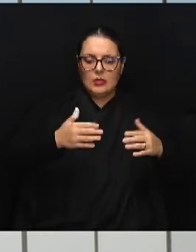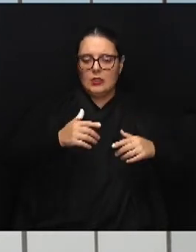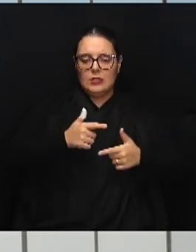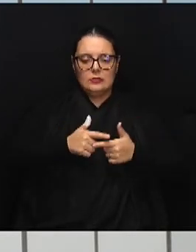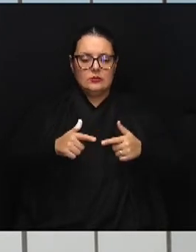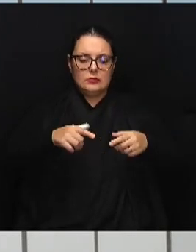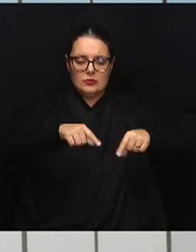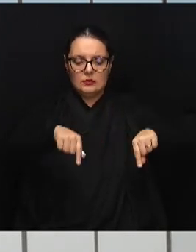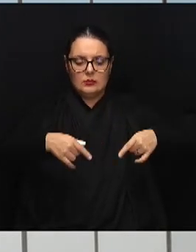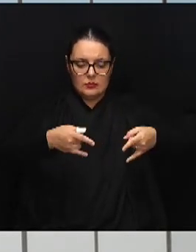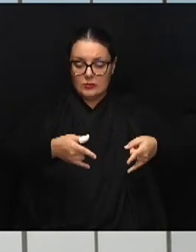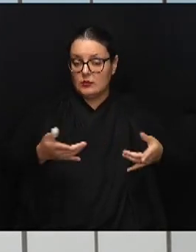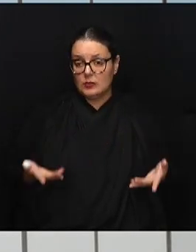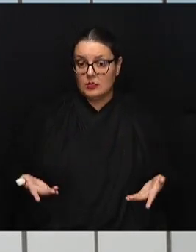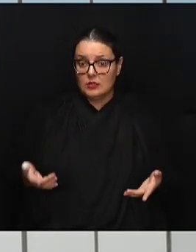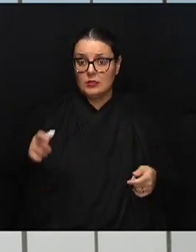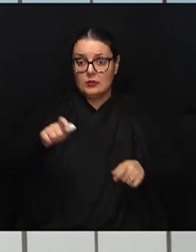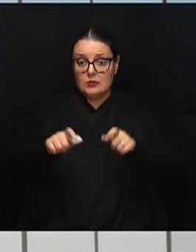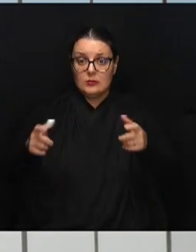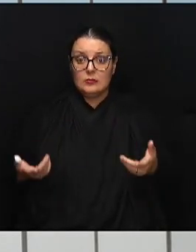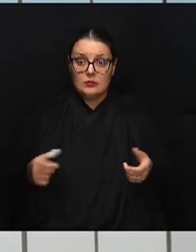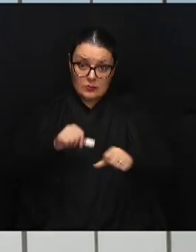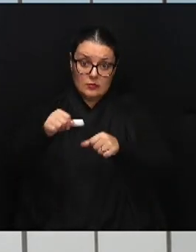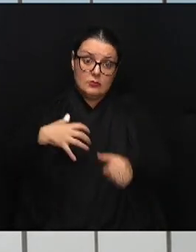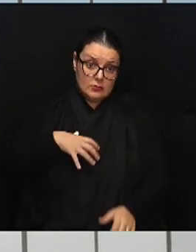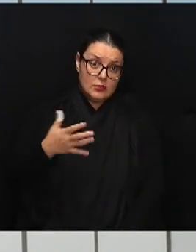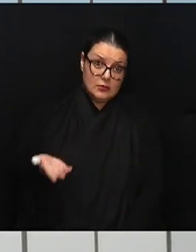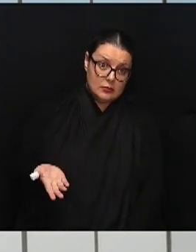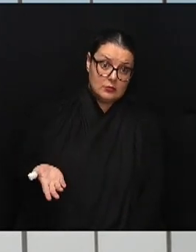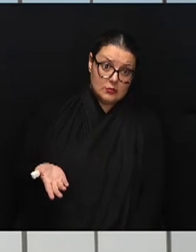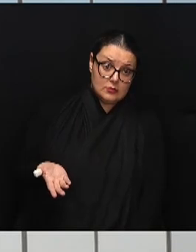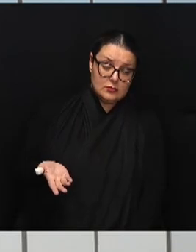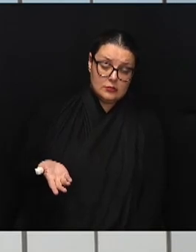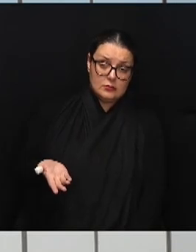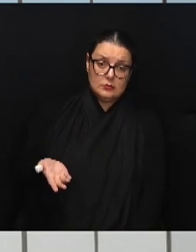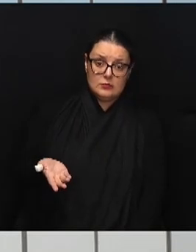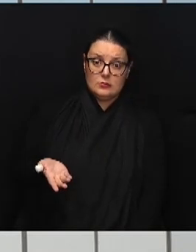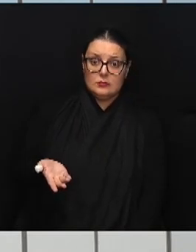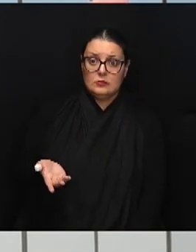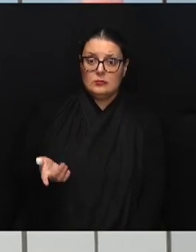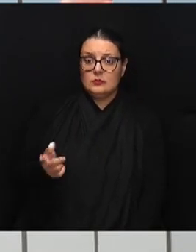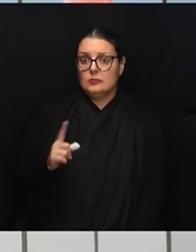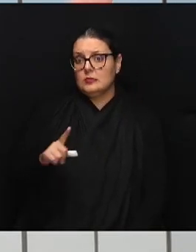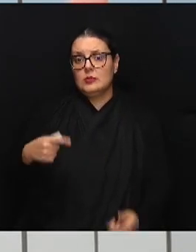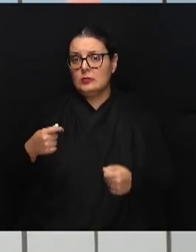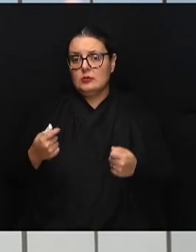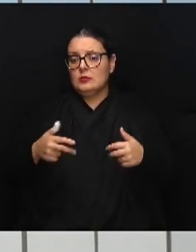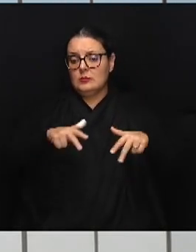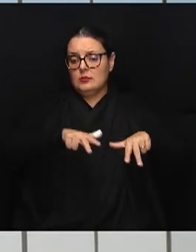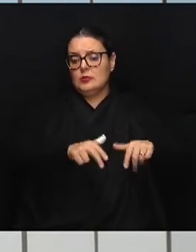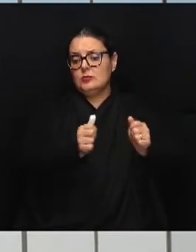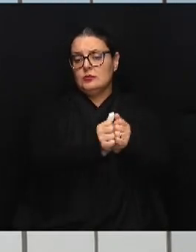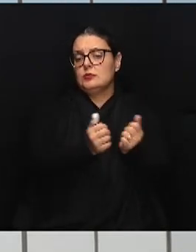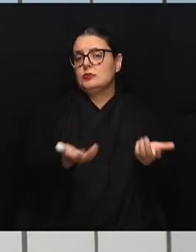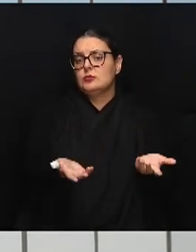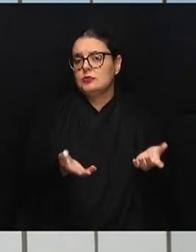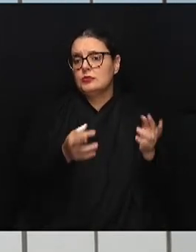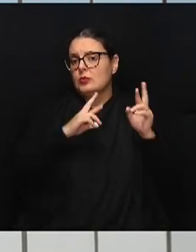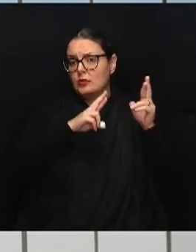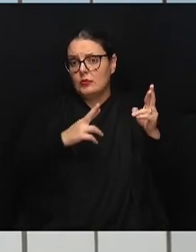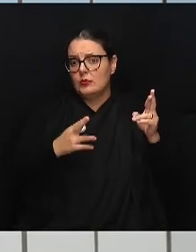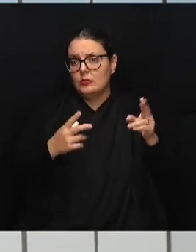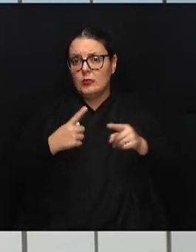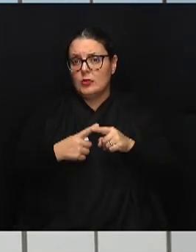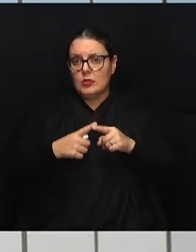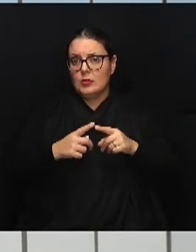pessoas que mudam, inclusive isso, né? Por exemplo, não precisamos dormir juntos, né? Por estarmos